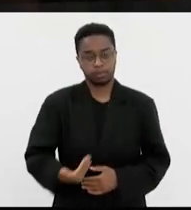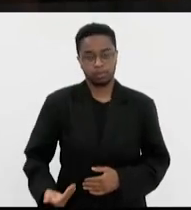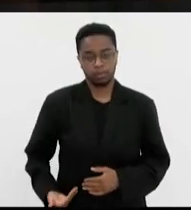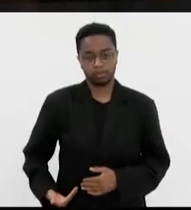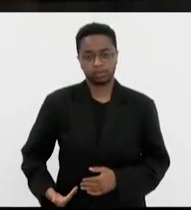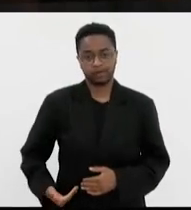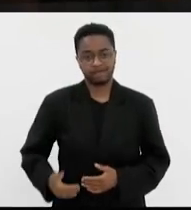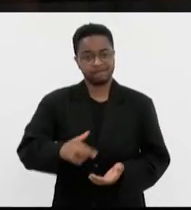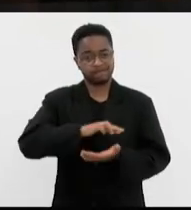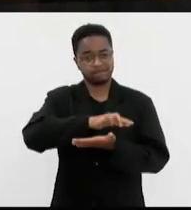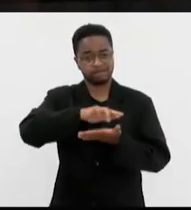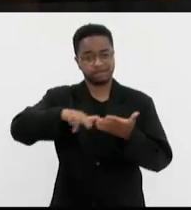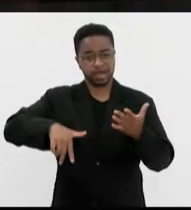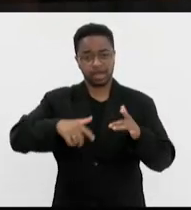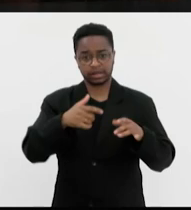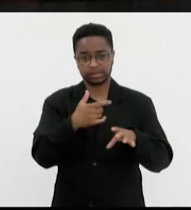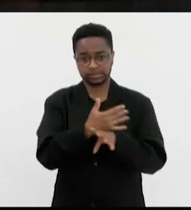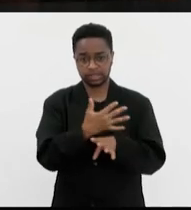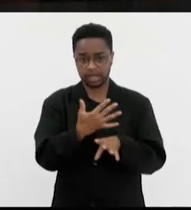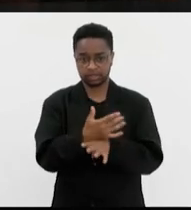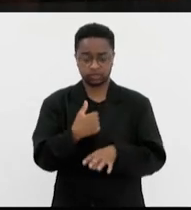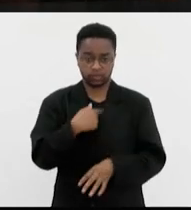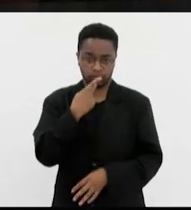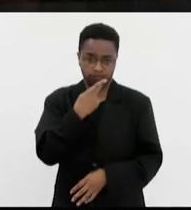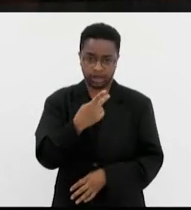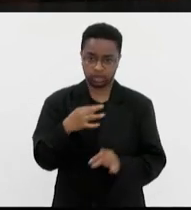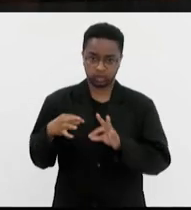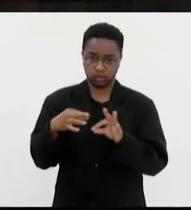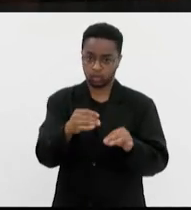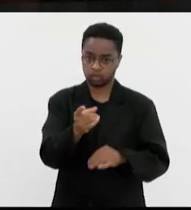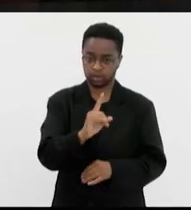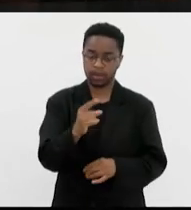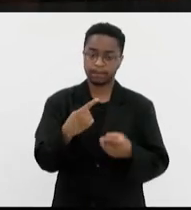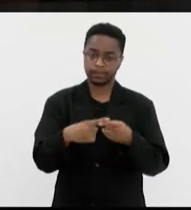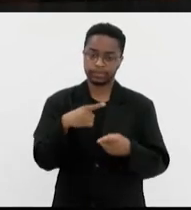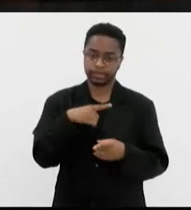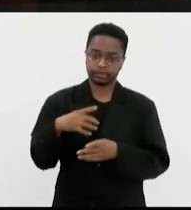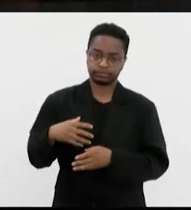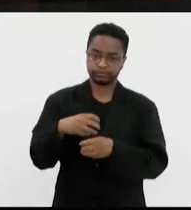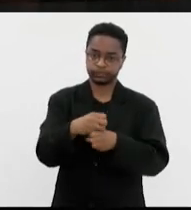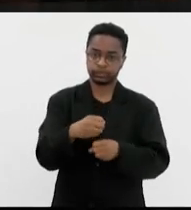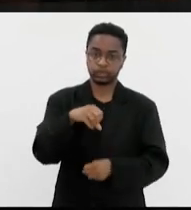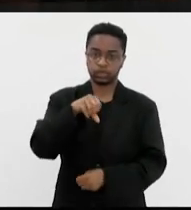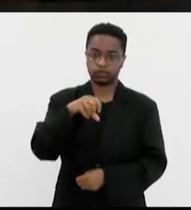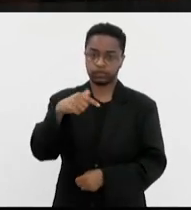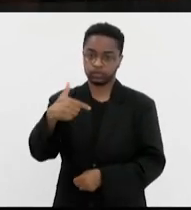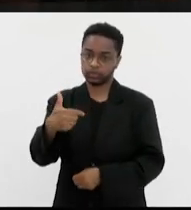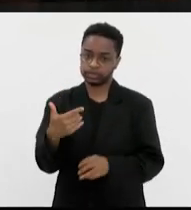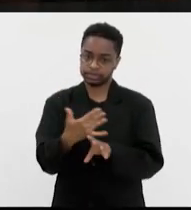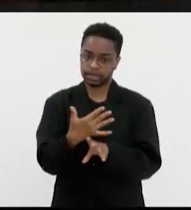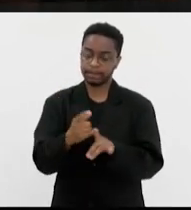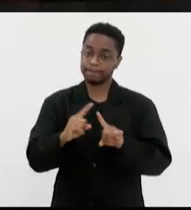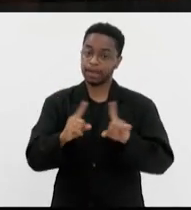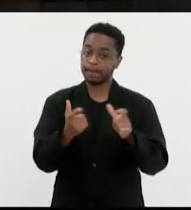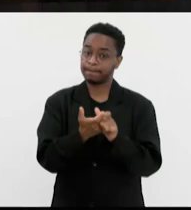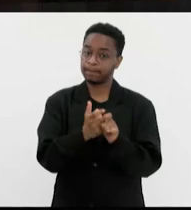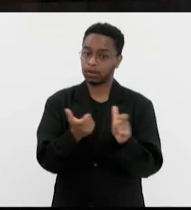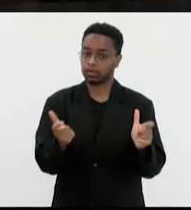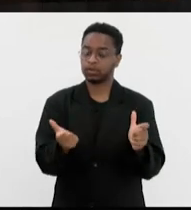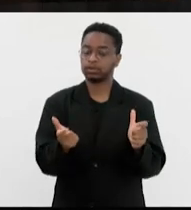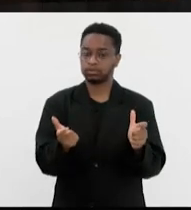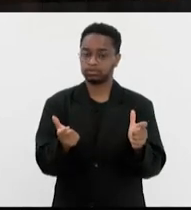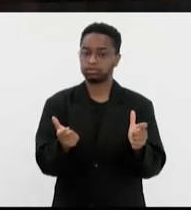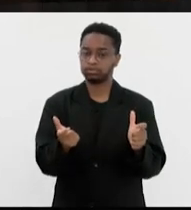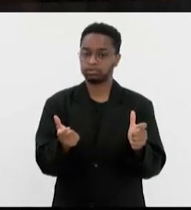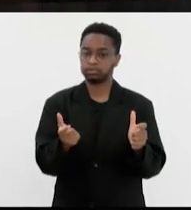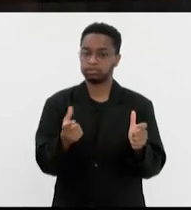diversos municípios, não vou dizer todos, que são 92, mas da maioria,